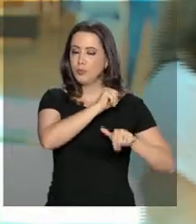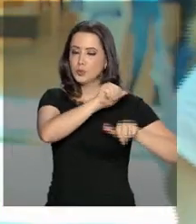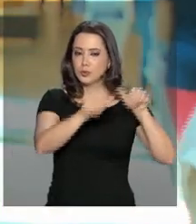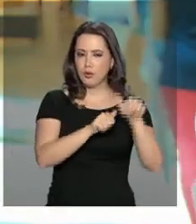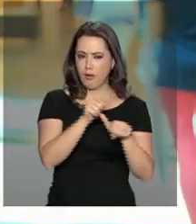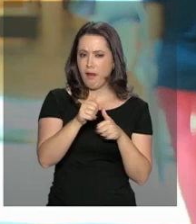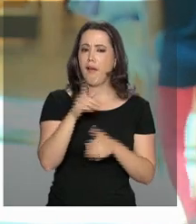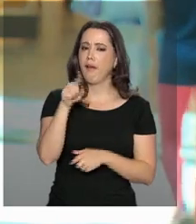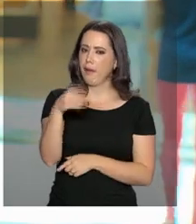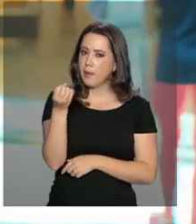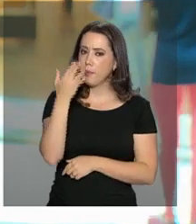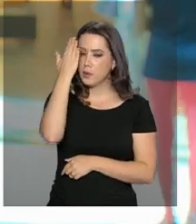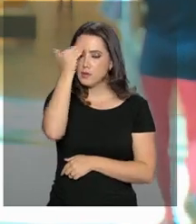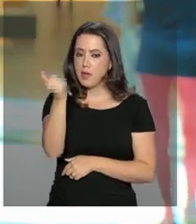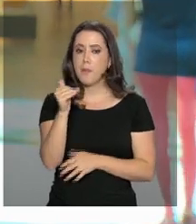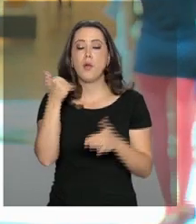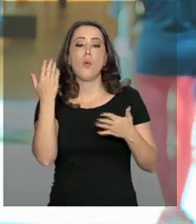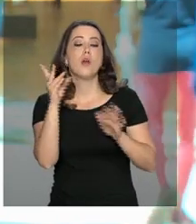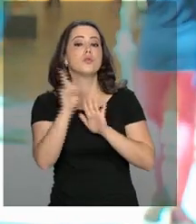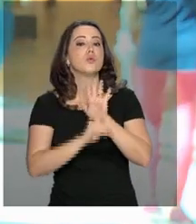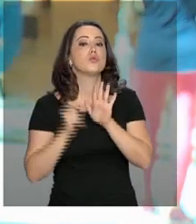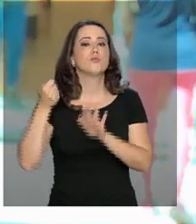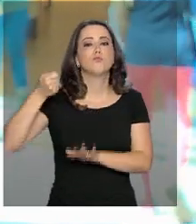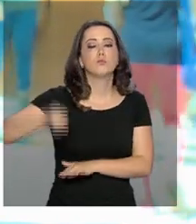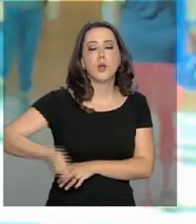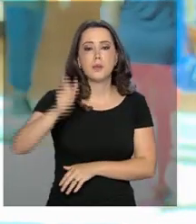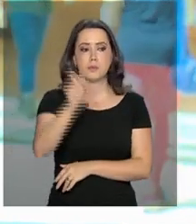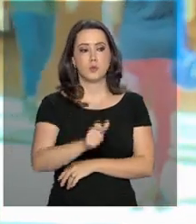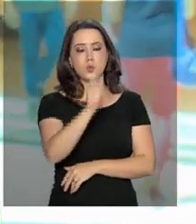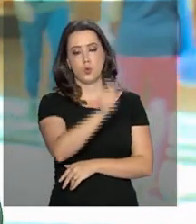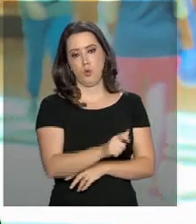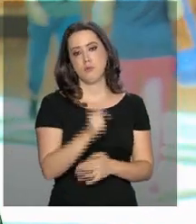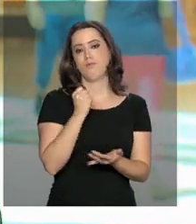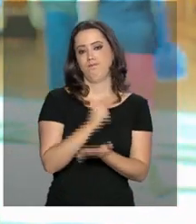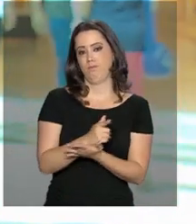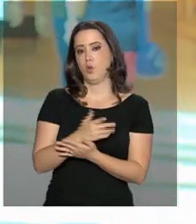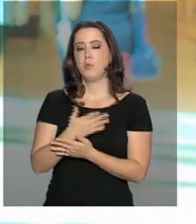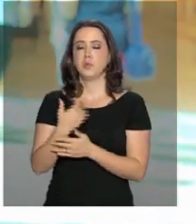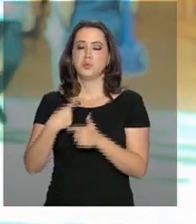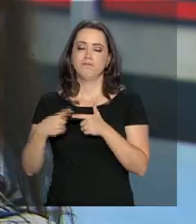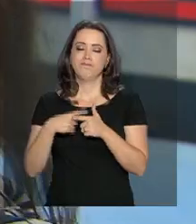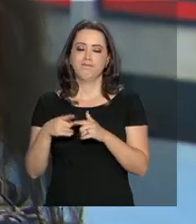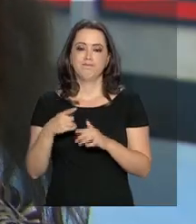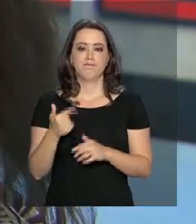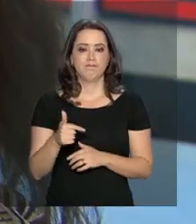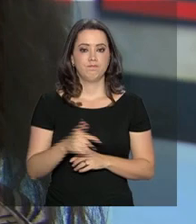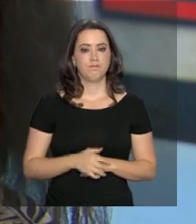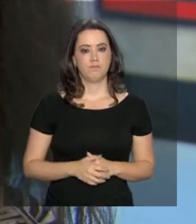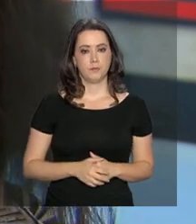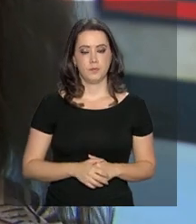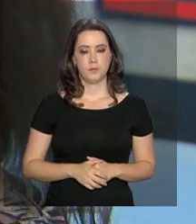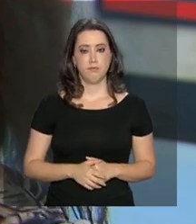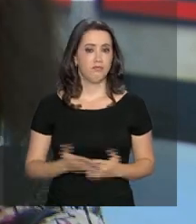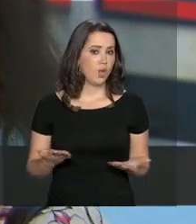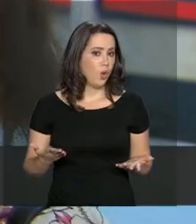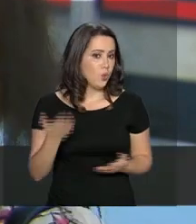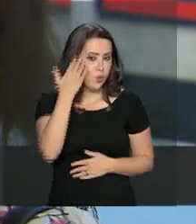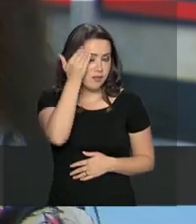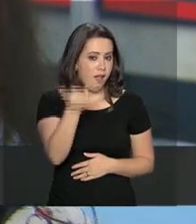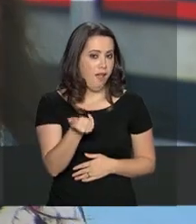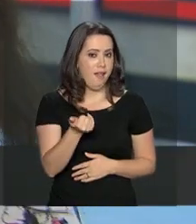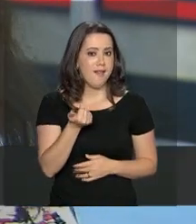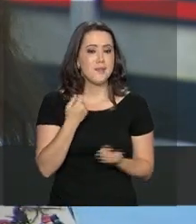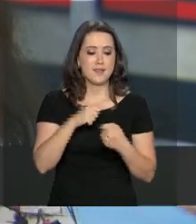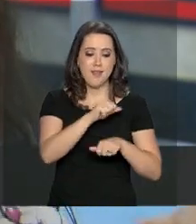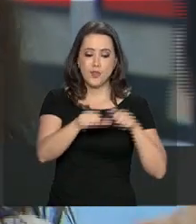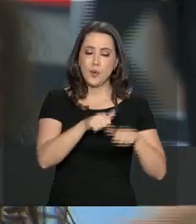é bom saber os direitos e deveres do consumidor para não ter dor de cabeça. Confesso que eu não sei. Eu até queria trocar uma peça